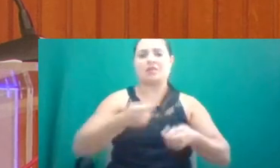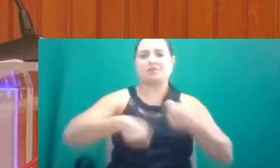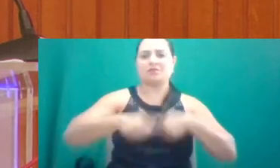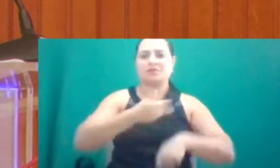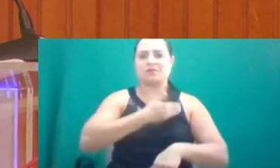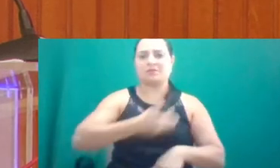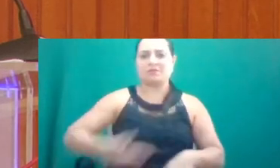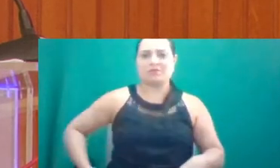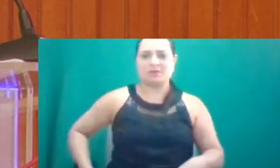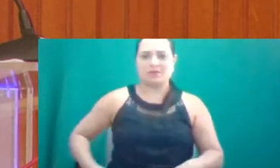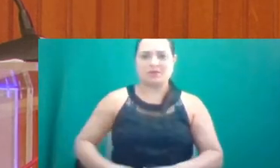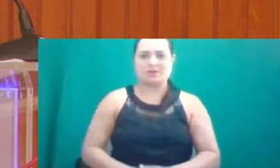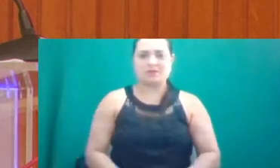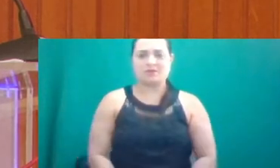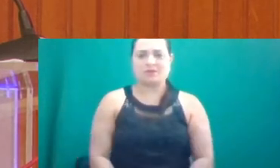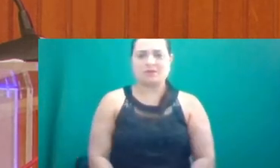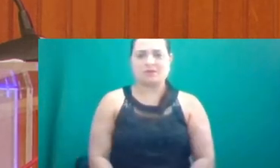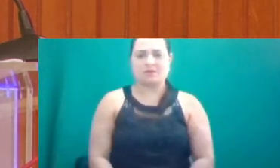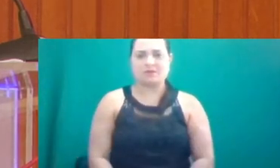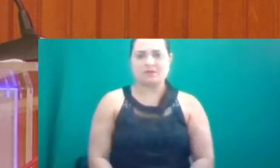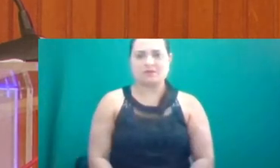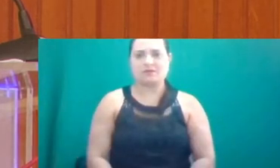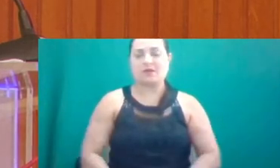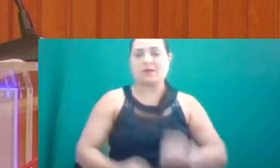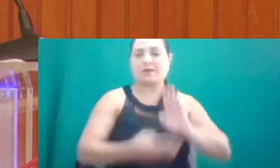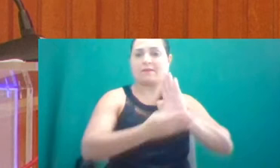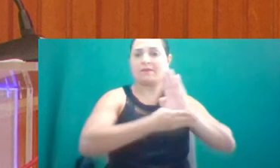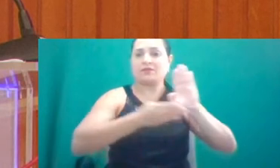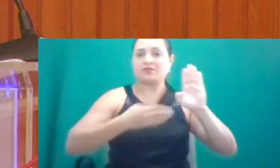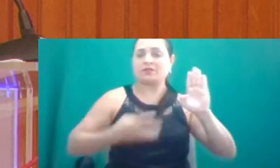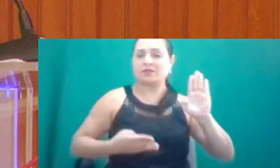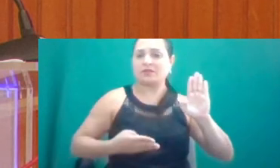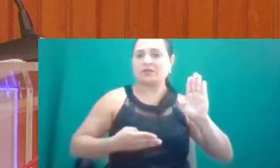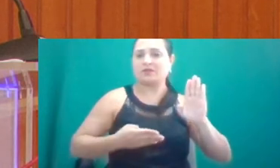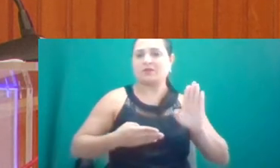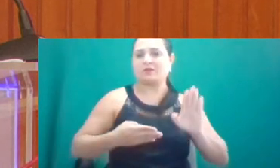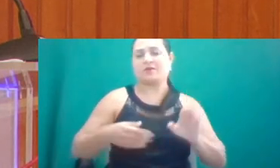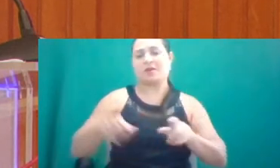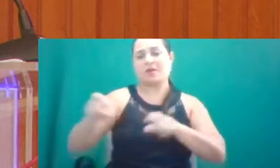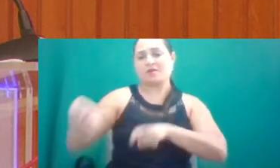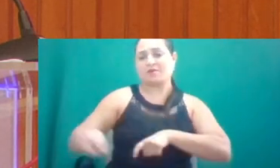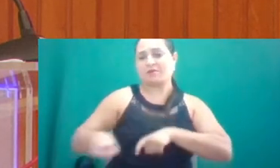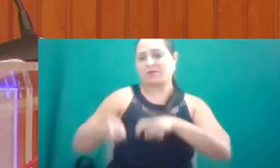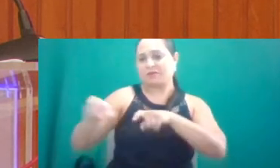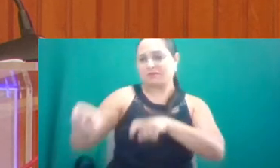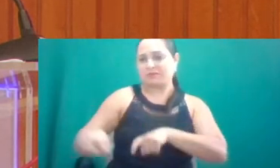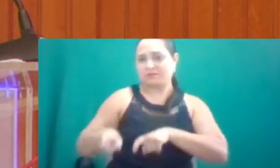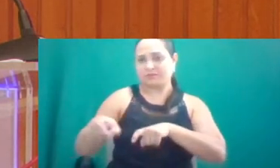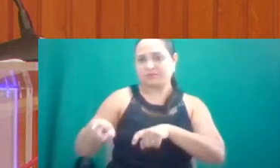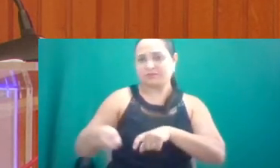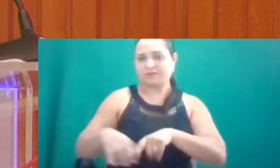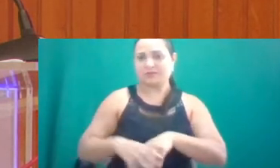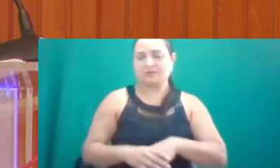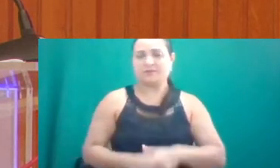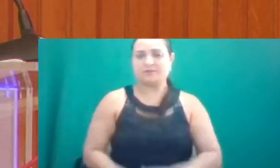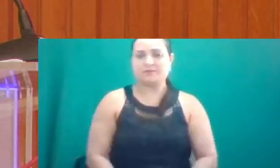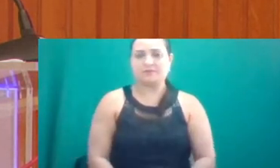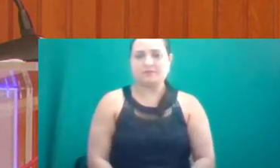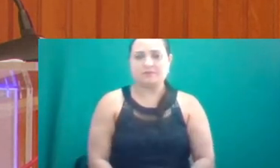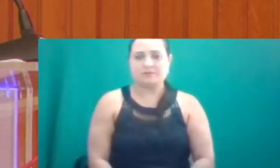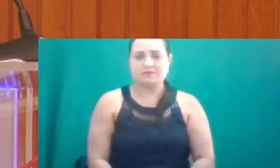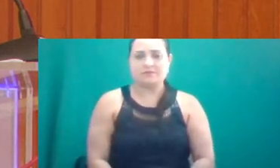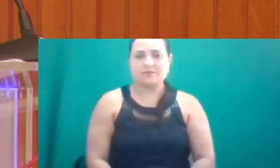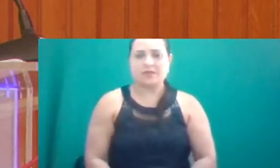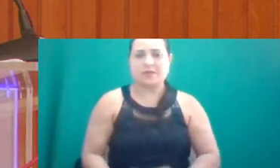Bacharelado em Ciências Econômicas, Emerson Salles da Silva. Bacharelado em Ciências